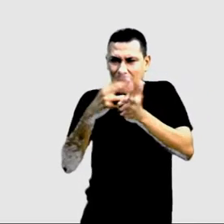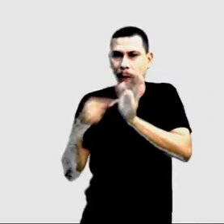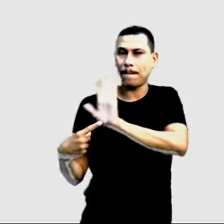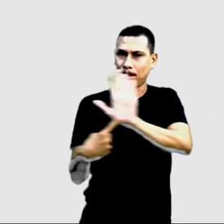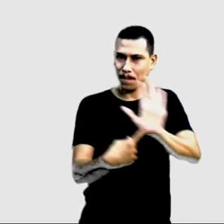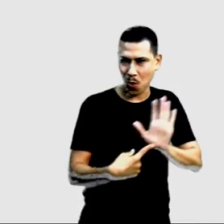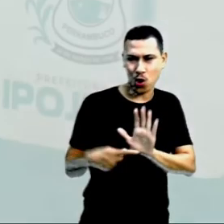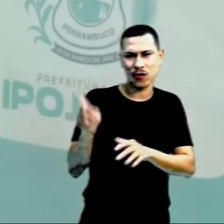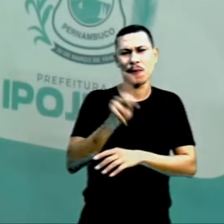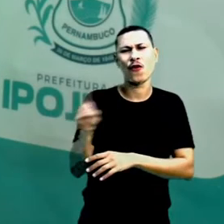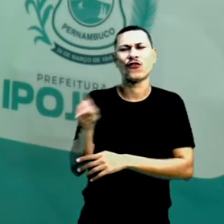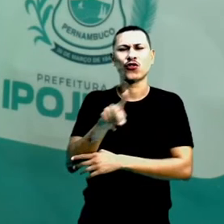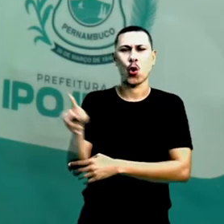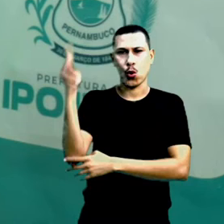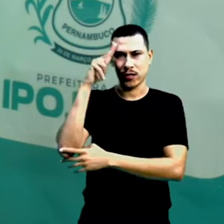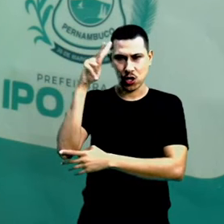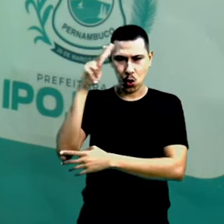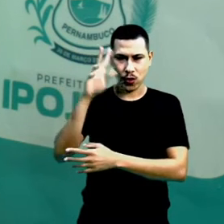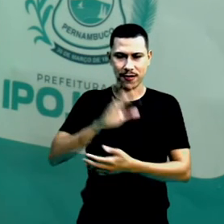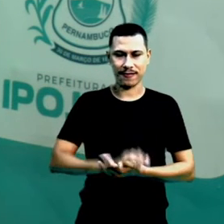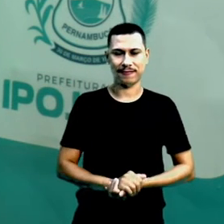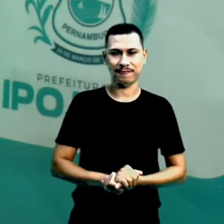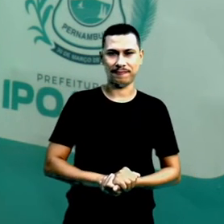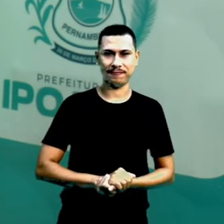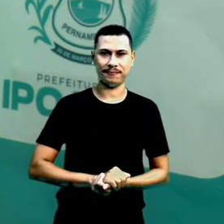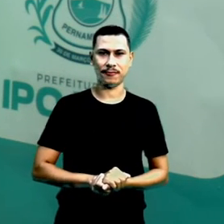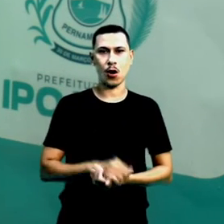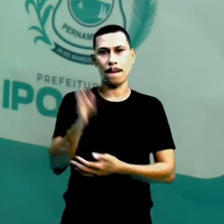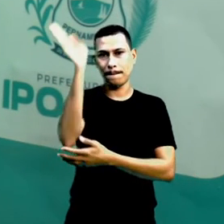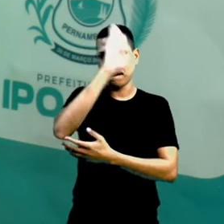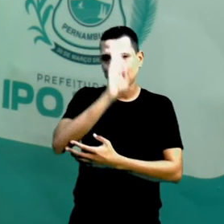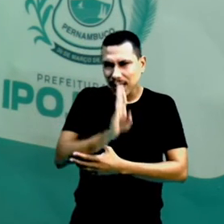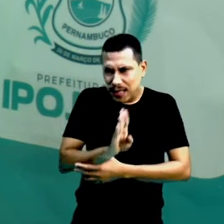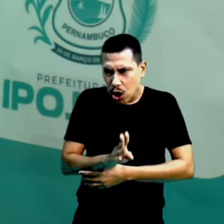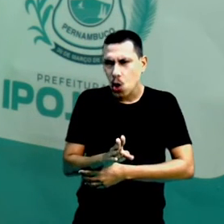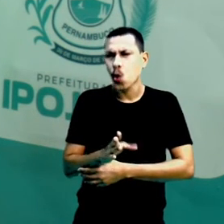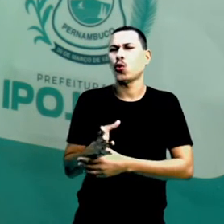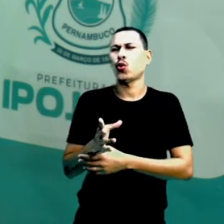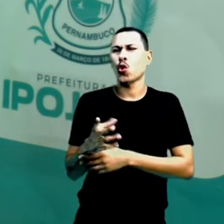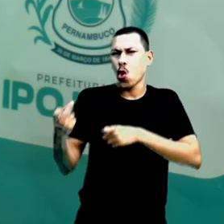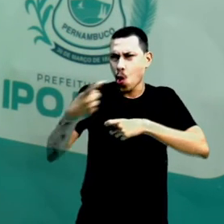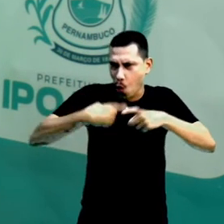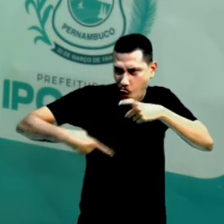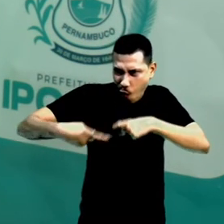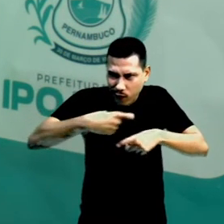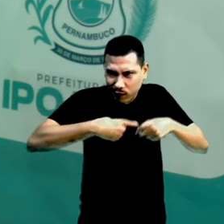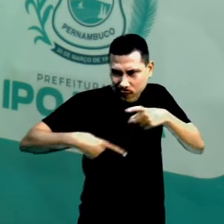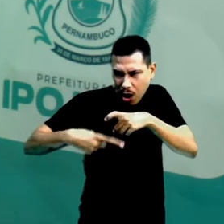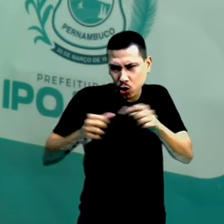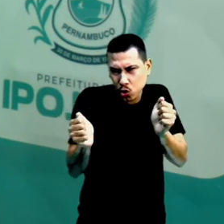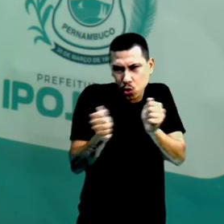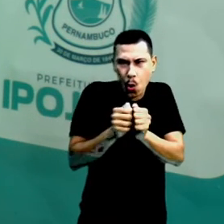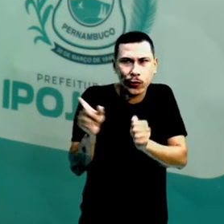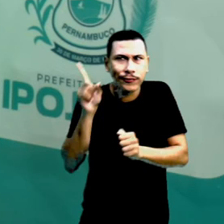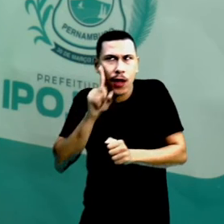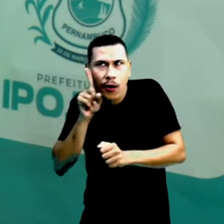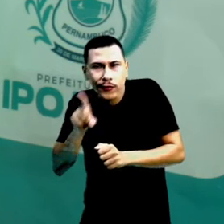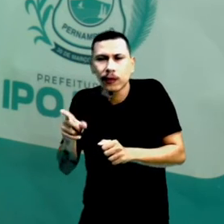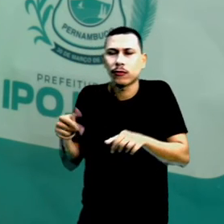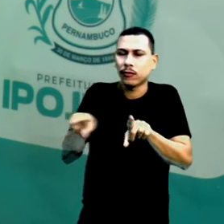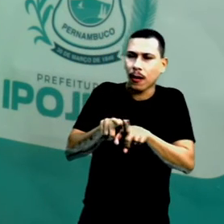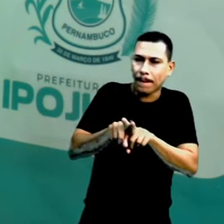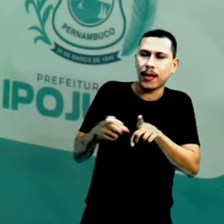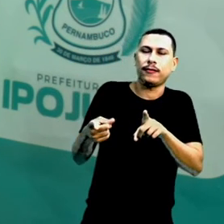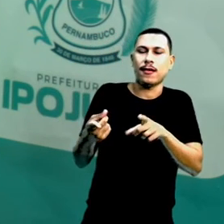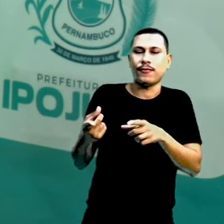Brasil lutou na Segunda Guerra Mundial, não é? Justamente do lado dos Estados Unidos, certo? E o símbolo